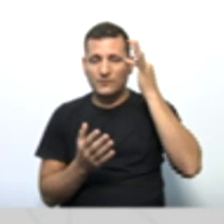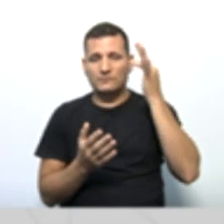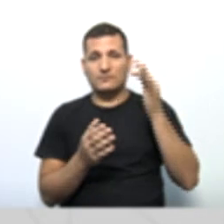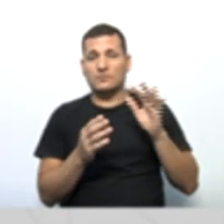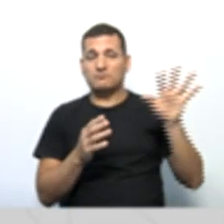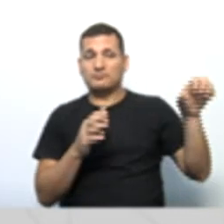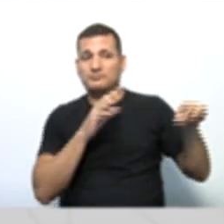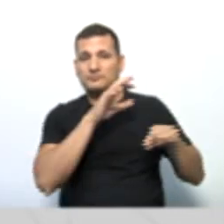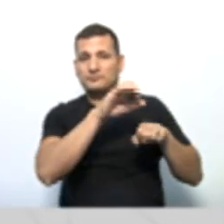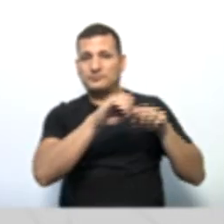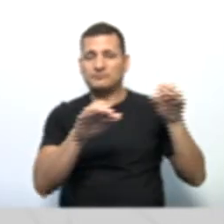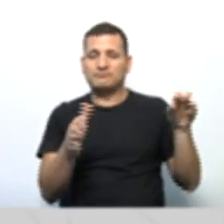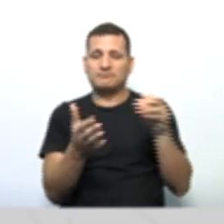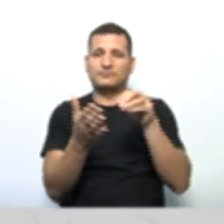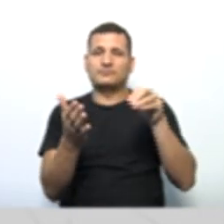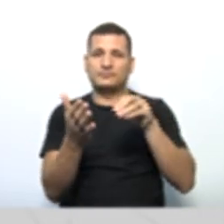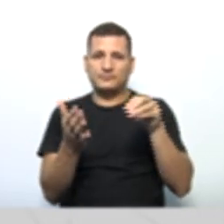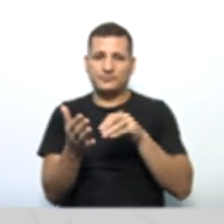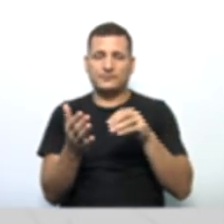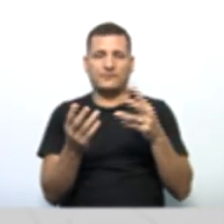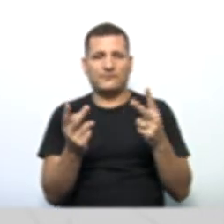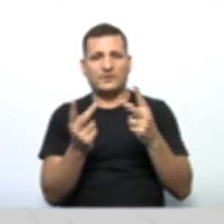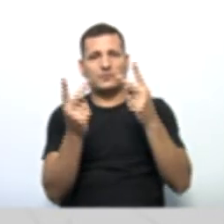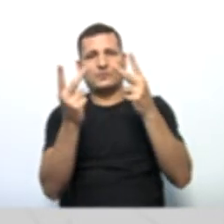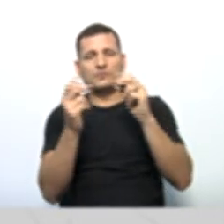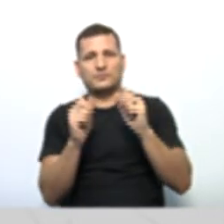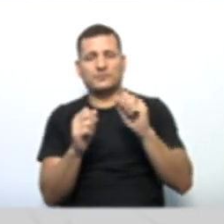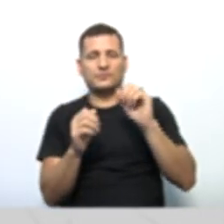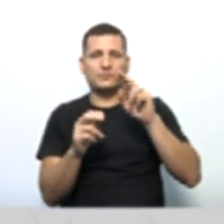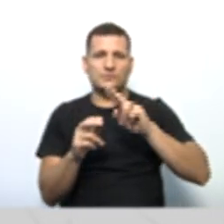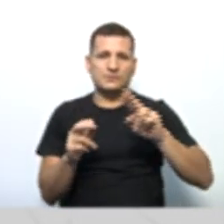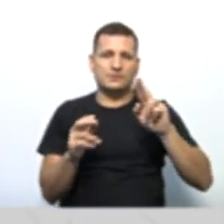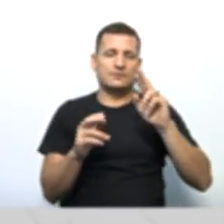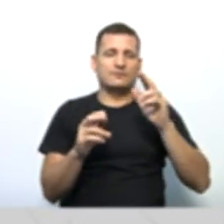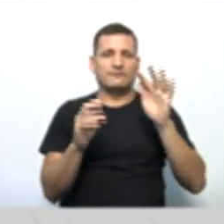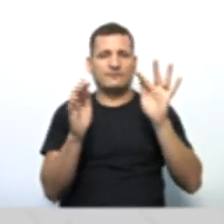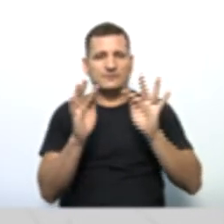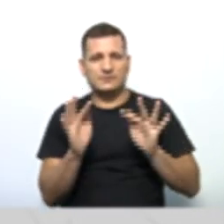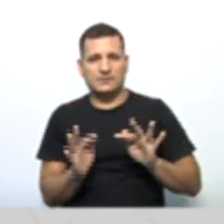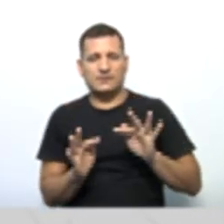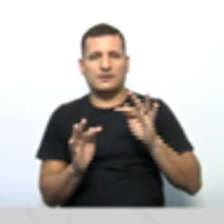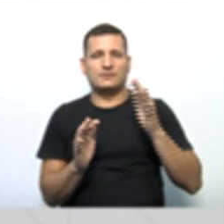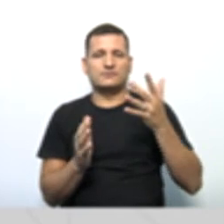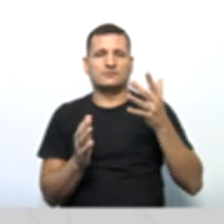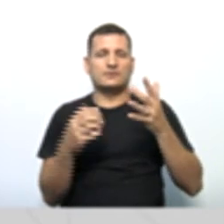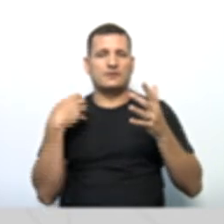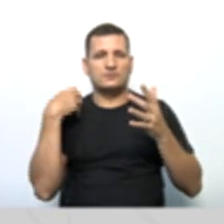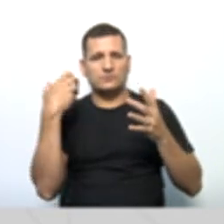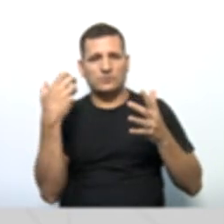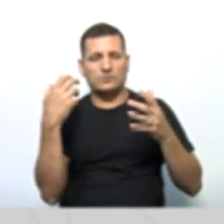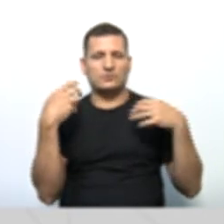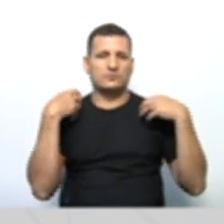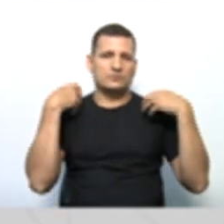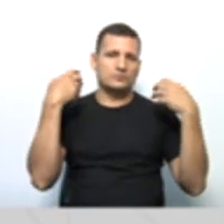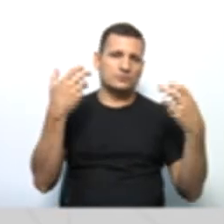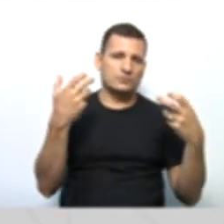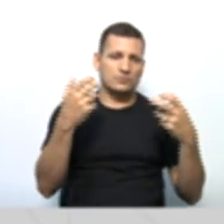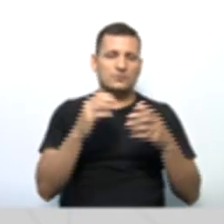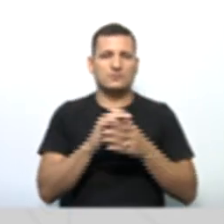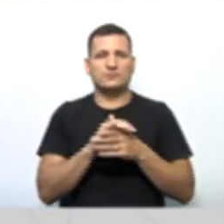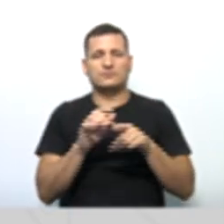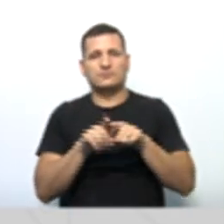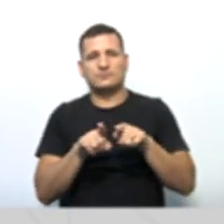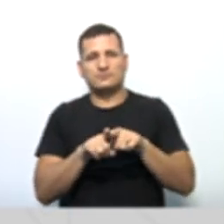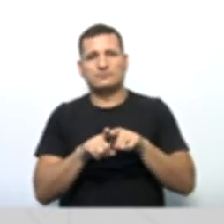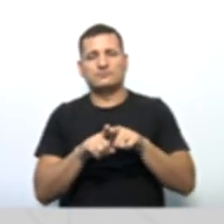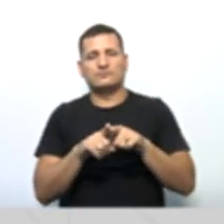valores e normas. Vocês podem usar a concepção de felicidade do Aristóteles, a ideia de consciência do Sócrates, balizar com a ética